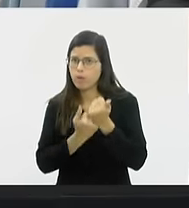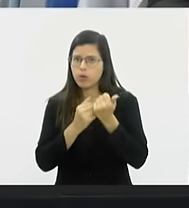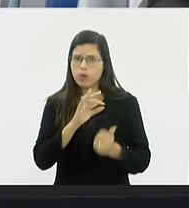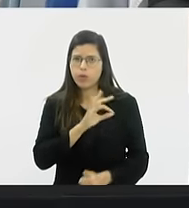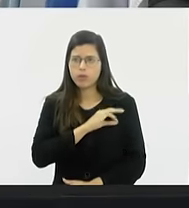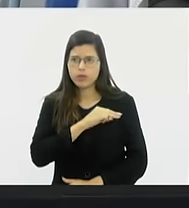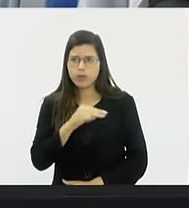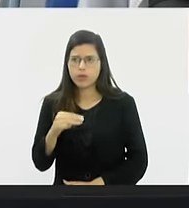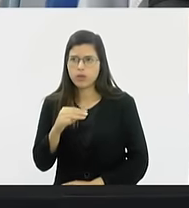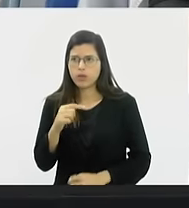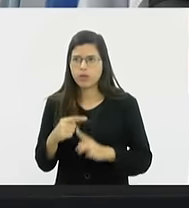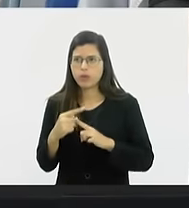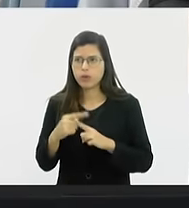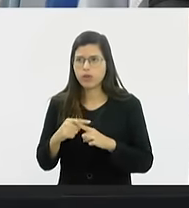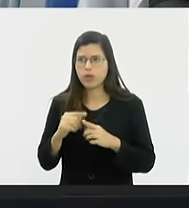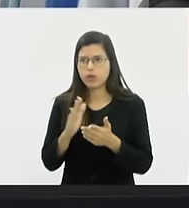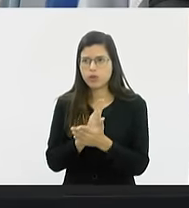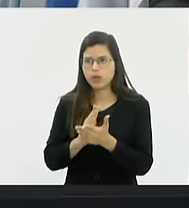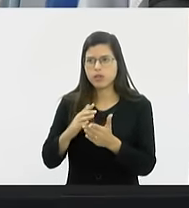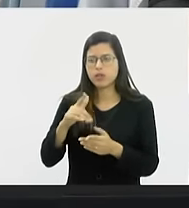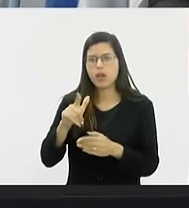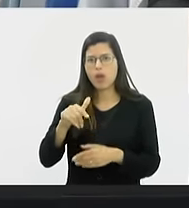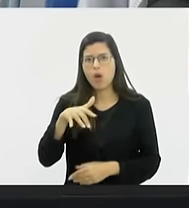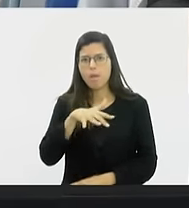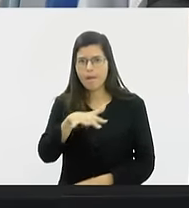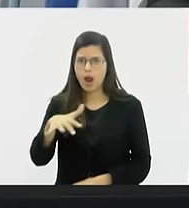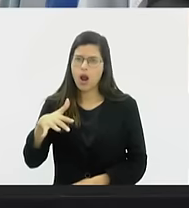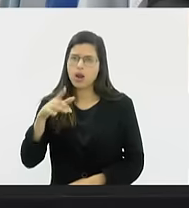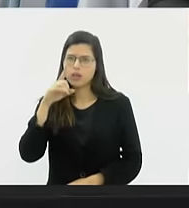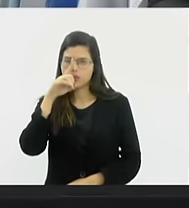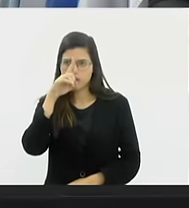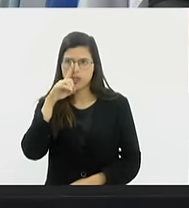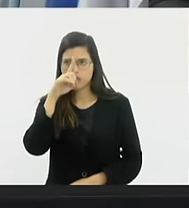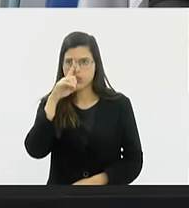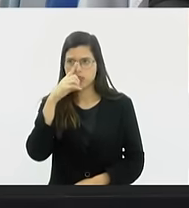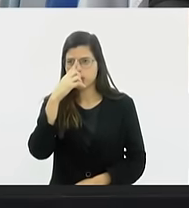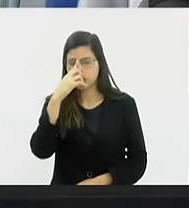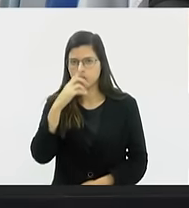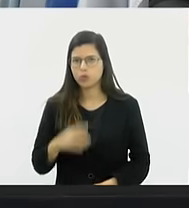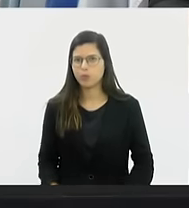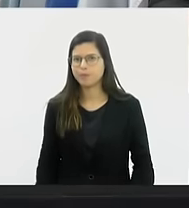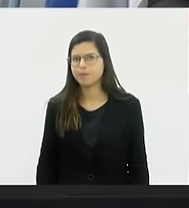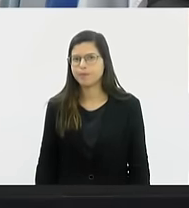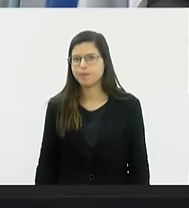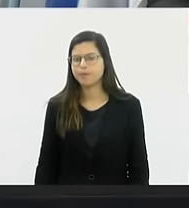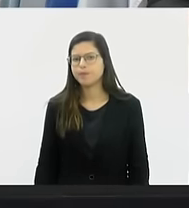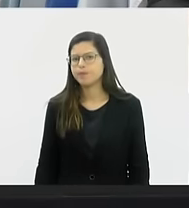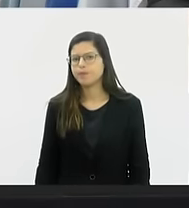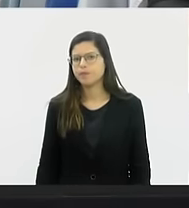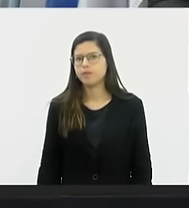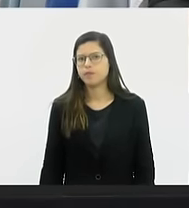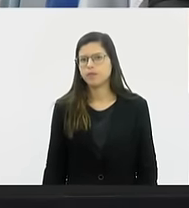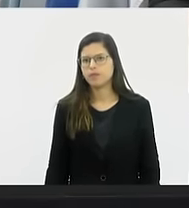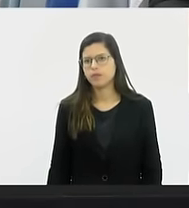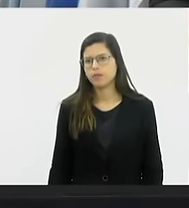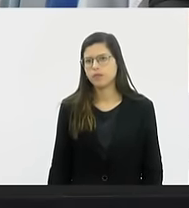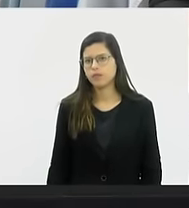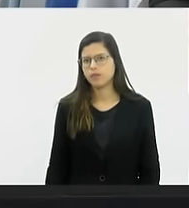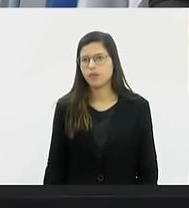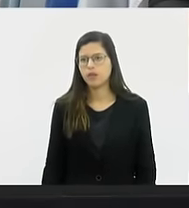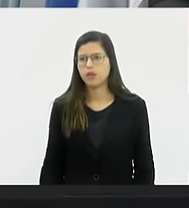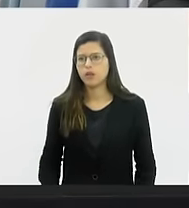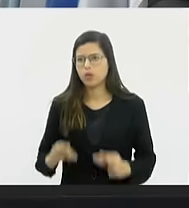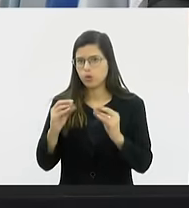uma área conflagrada, uma área de risco, então é fundamental o apoio tático da Polícia Militar. Além disso, quero...